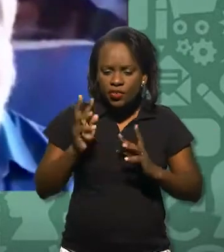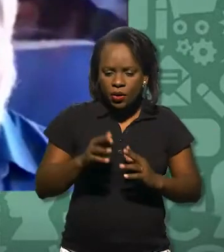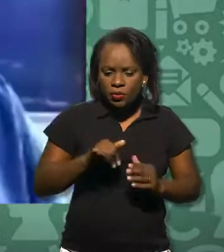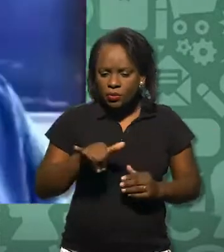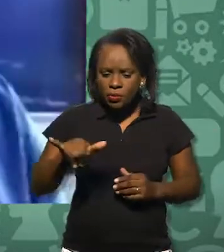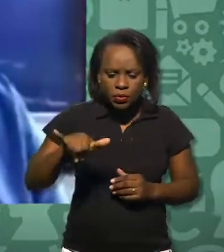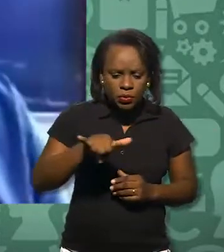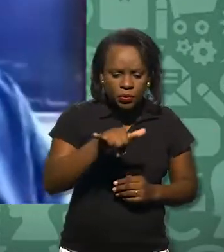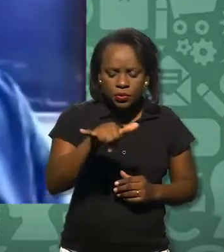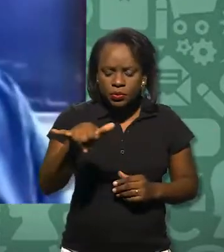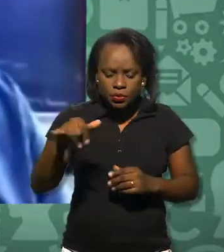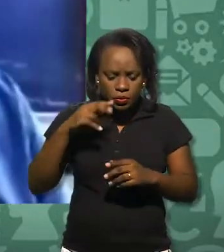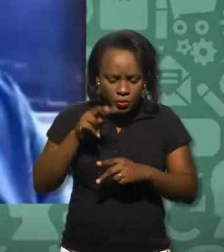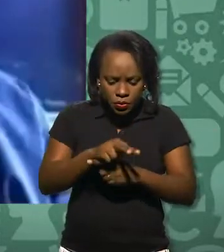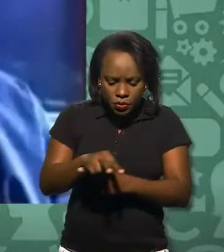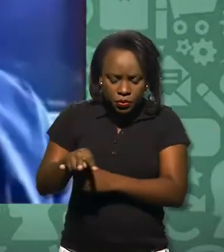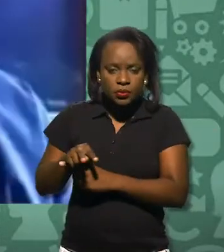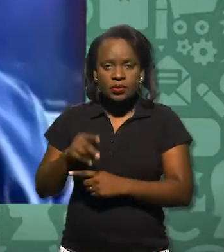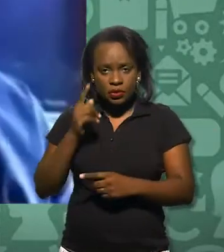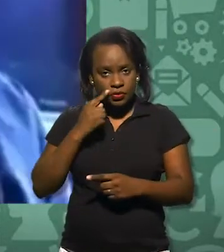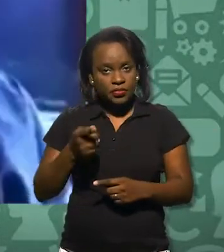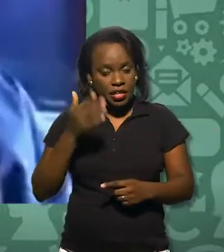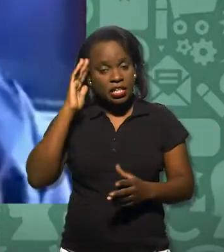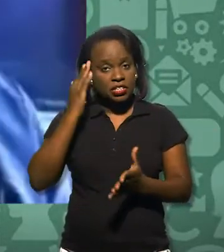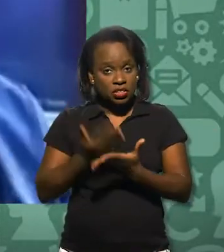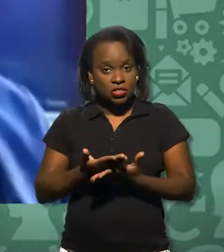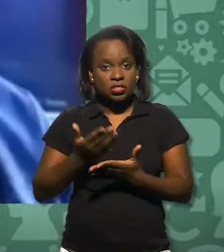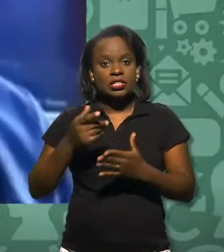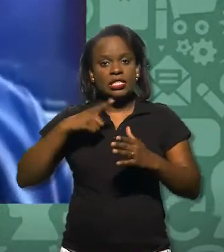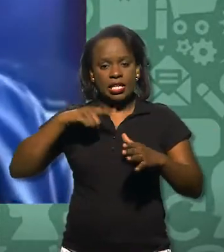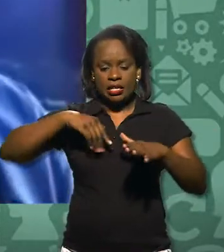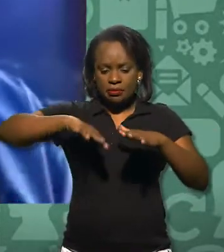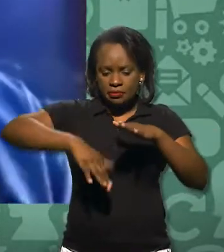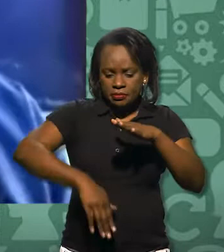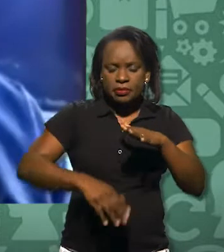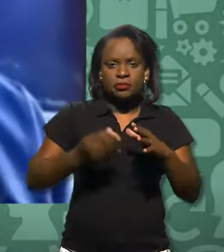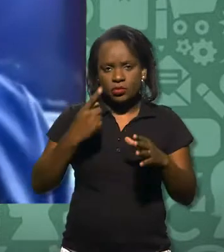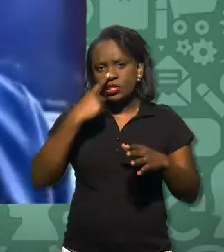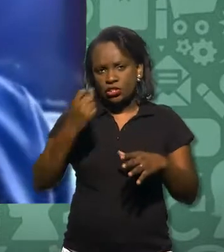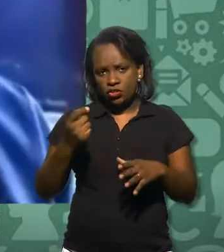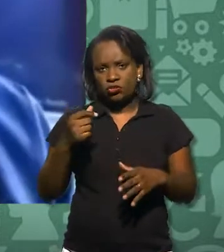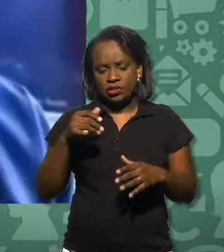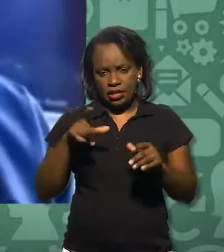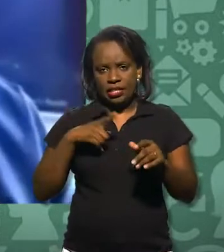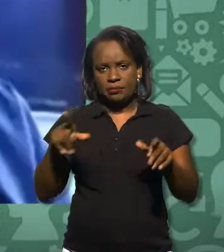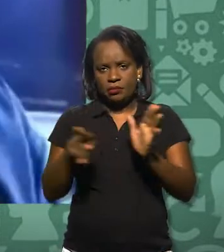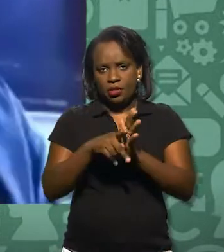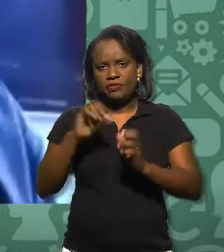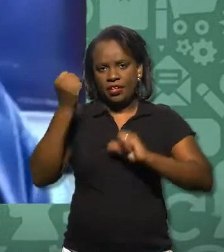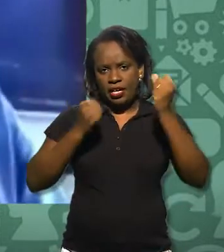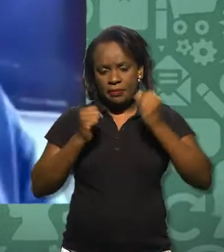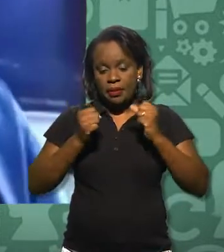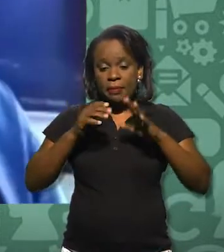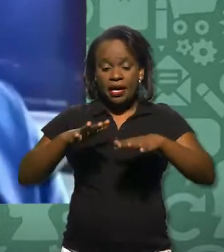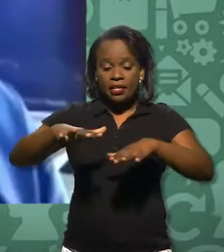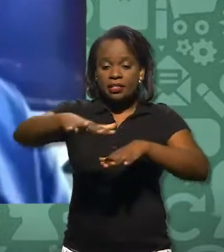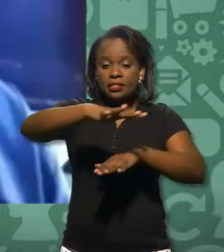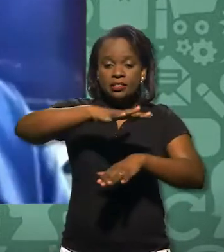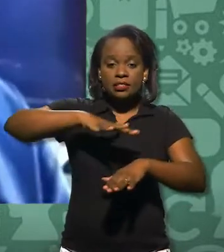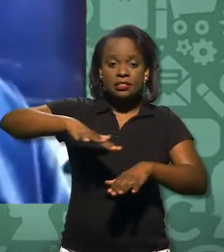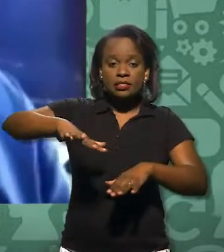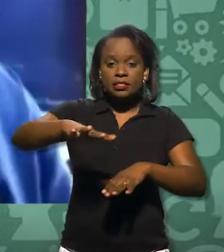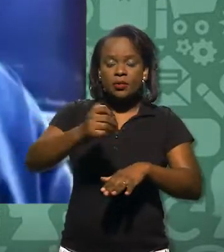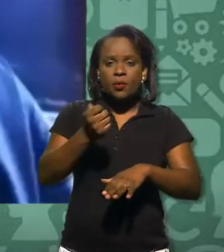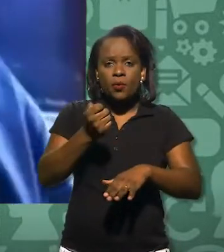novo. Eu acredito, por exemplo, embaixo existe muito lixo, principalmente o industrial, né? Mas por